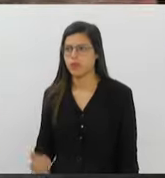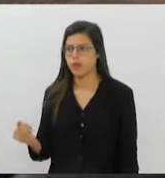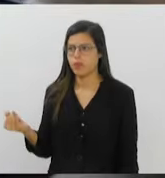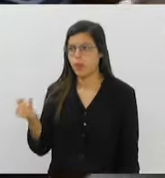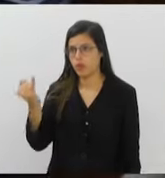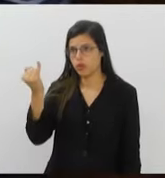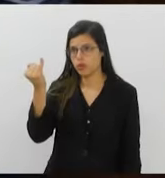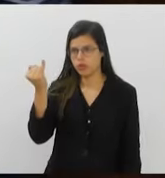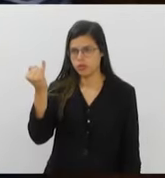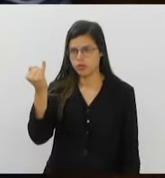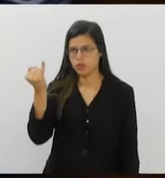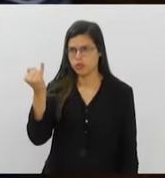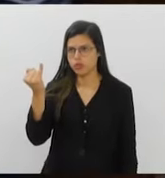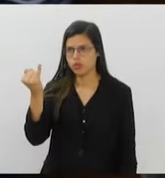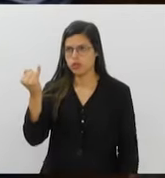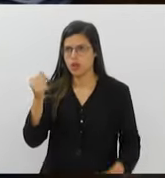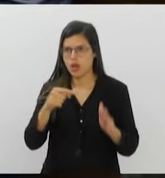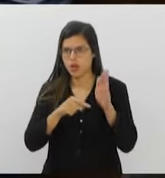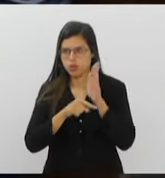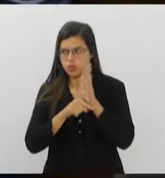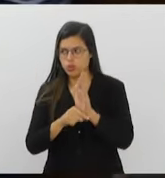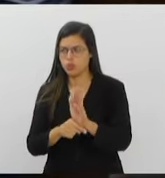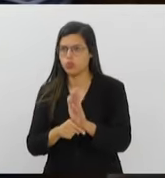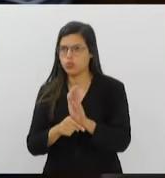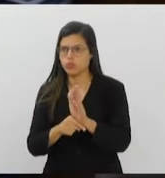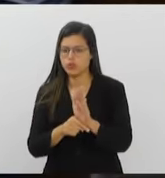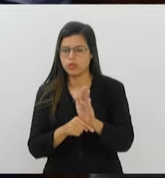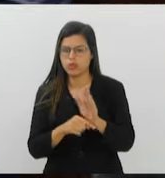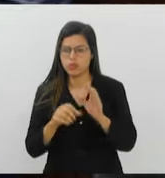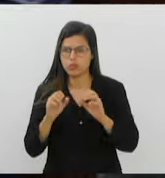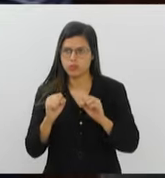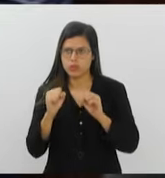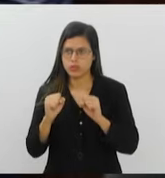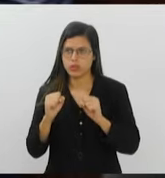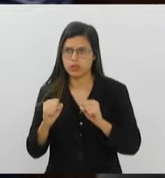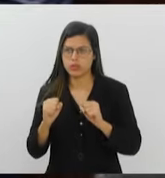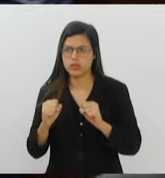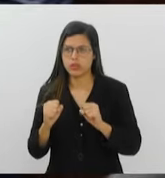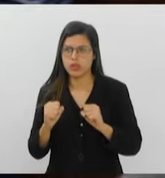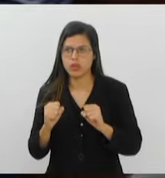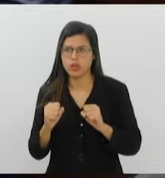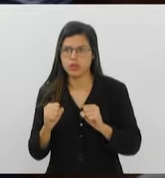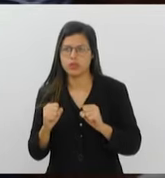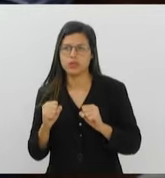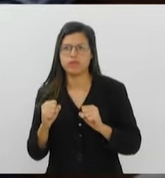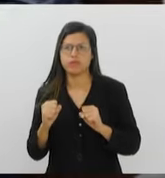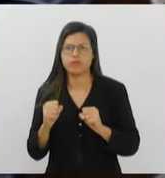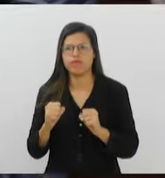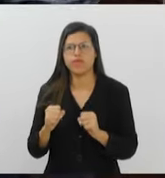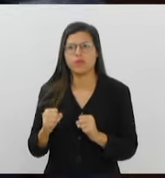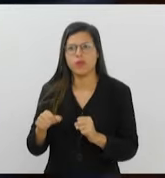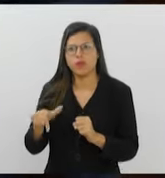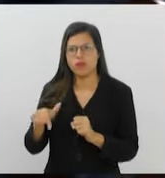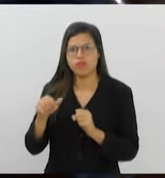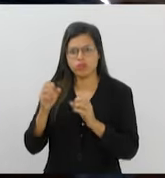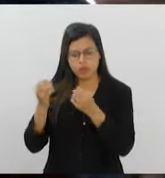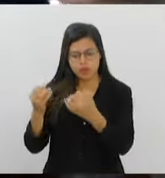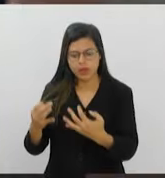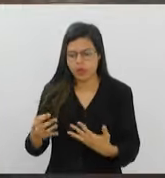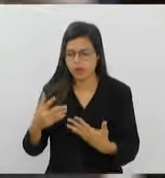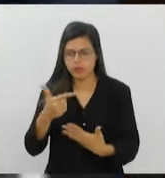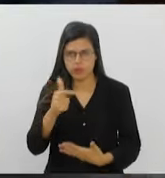importante ajuda para que pudéssemos sensibilizar os demais companheiros. E agradecer ao